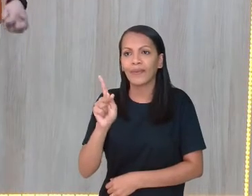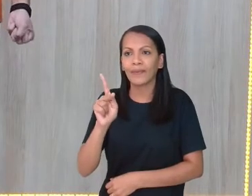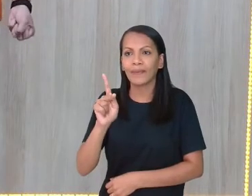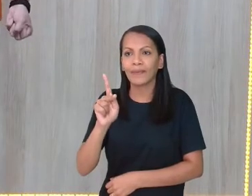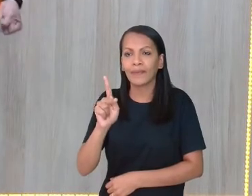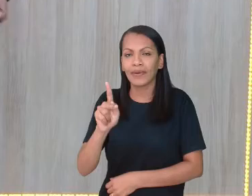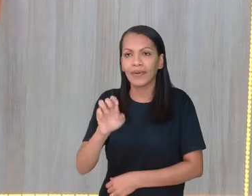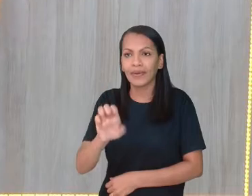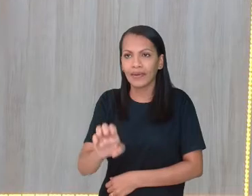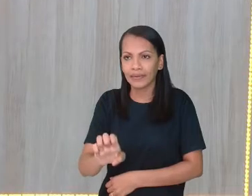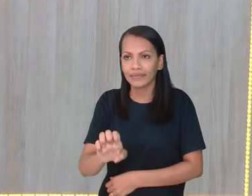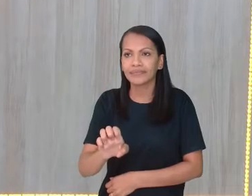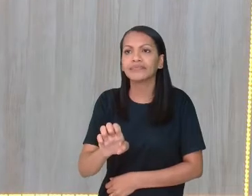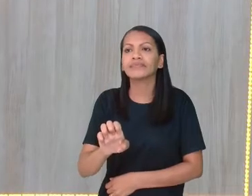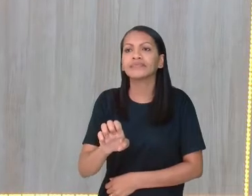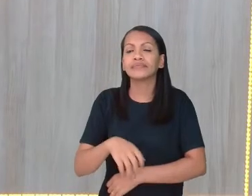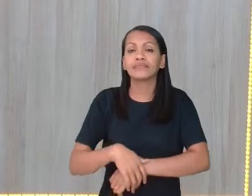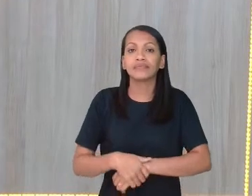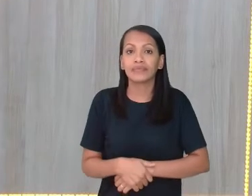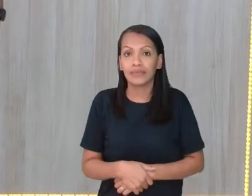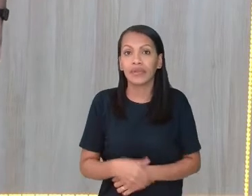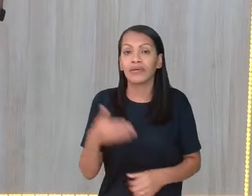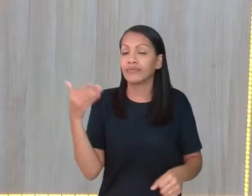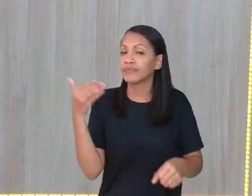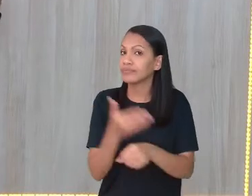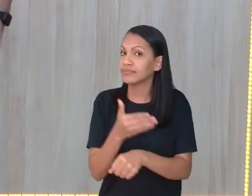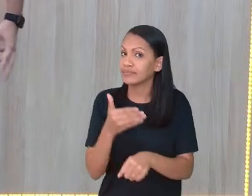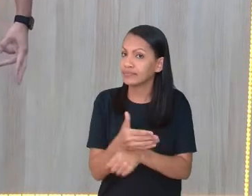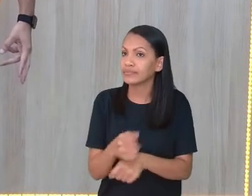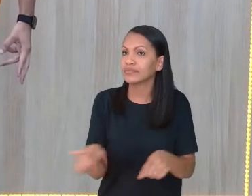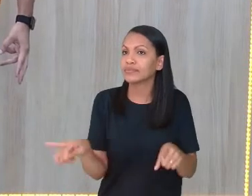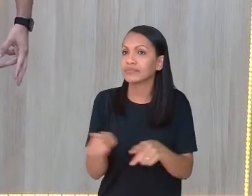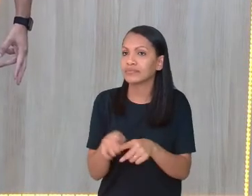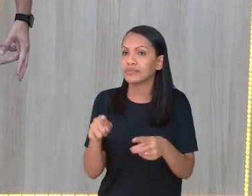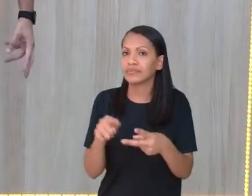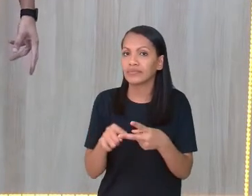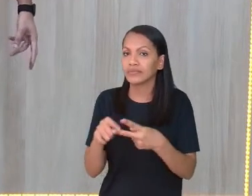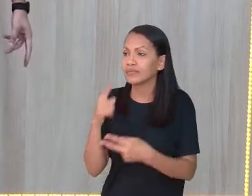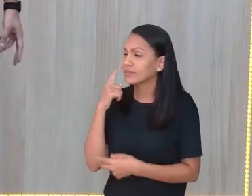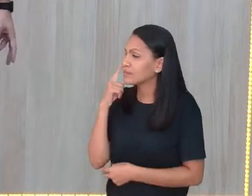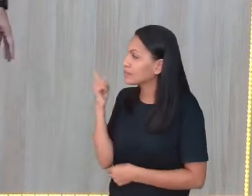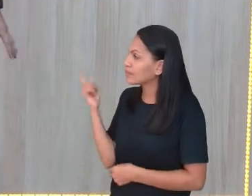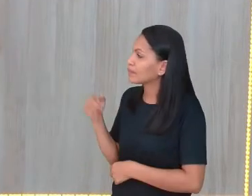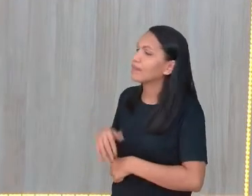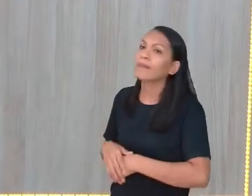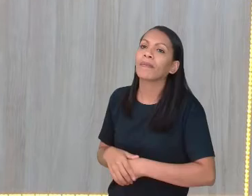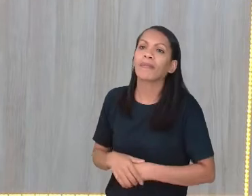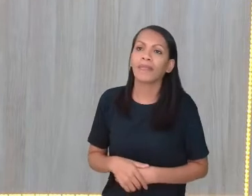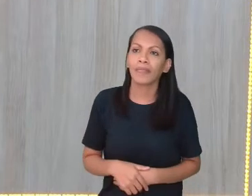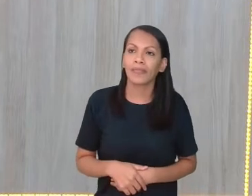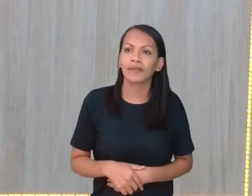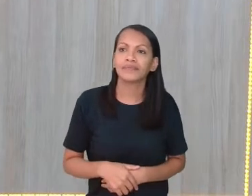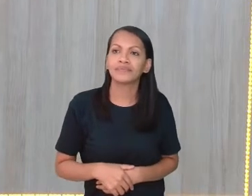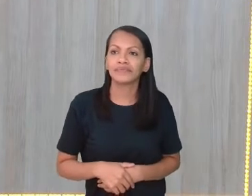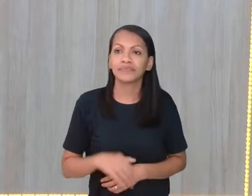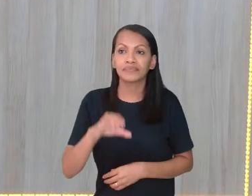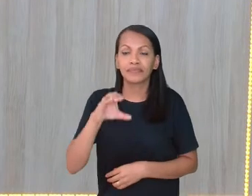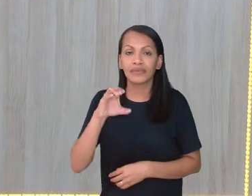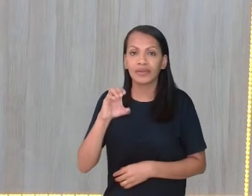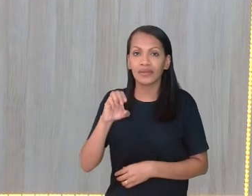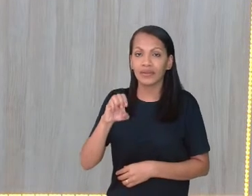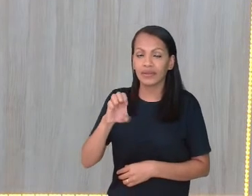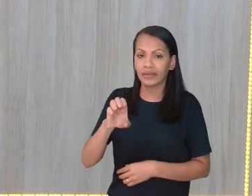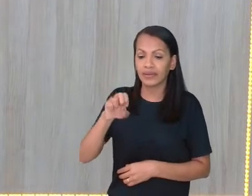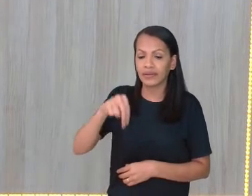aí para dar esse direito de acesso ao esporte. Tem o Parque e Centro Esportivo Santos Dumont, lá pertinho da casa da nossa professora